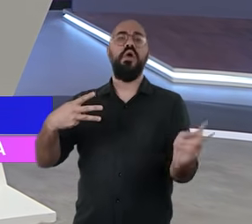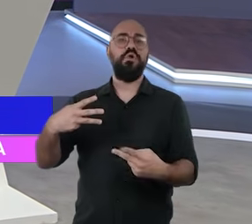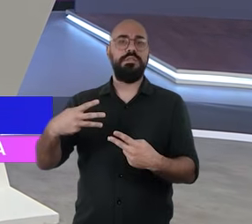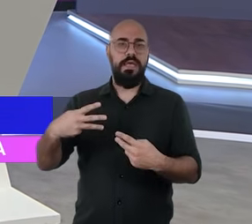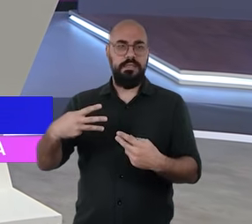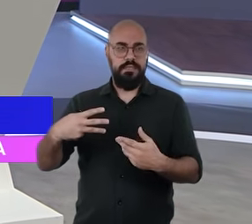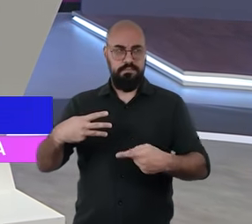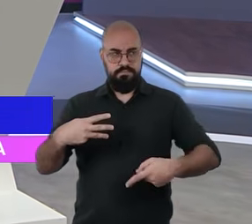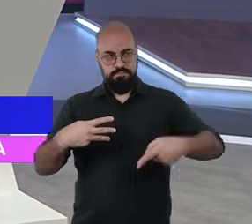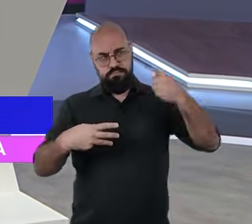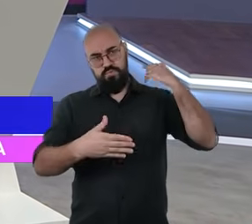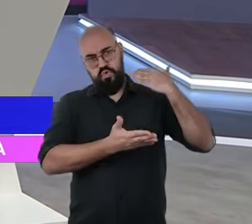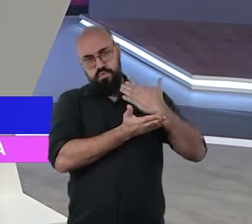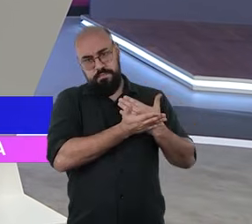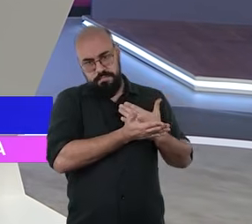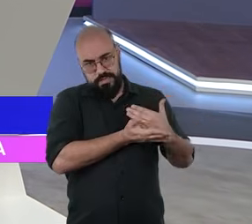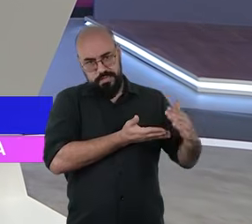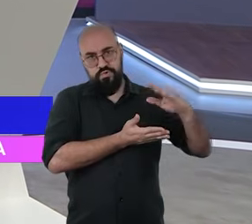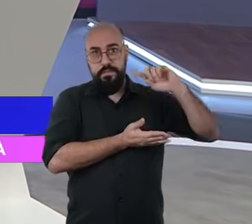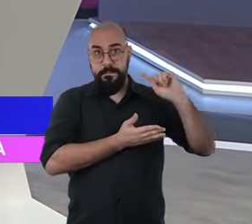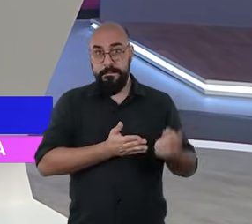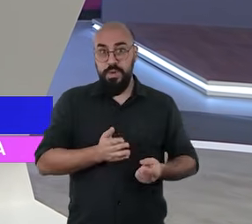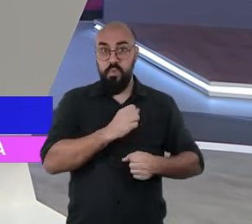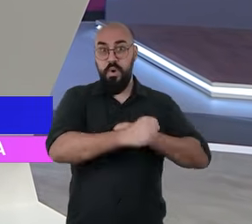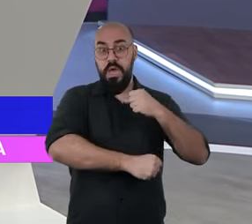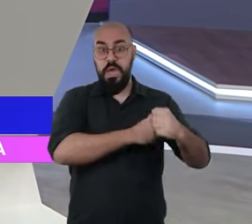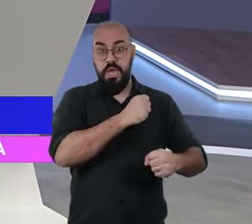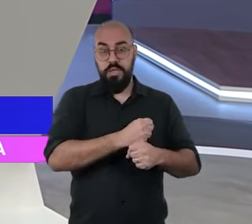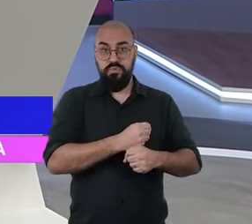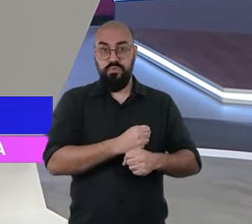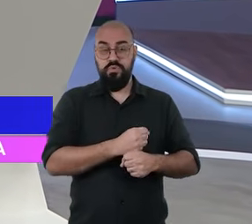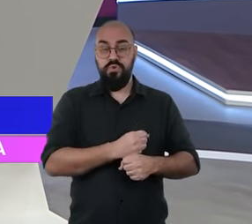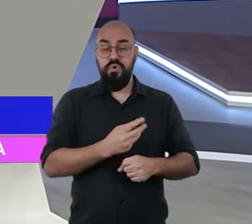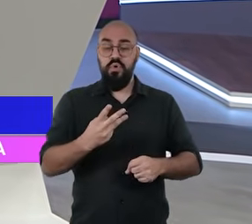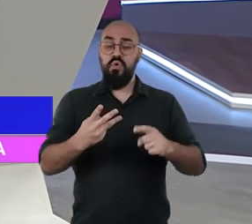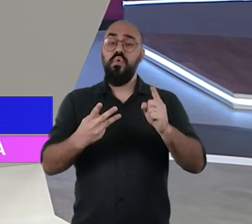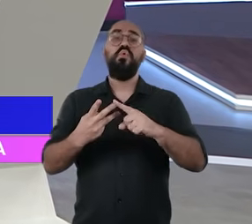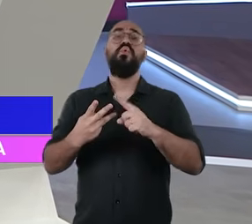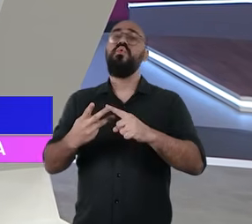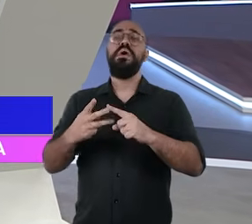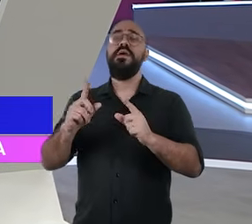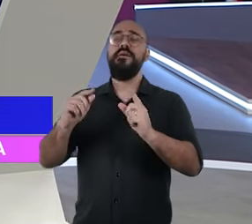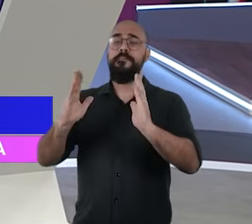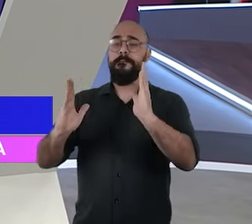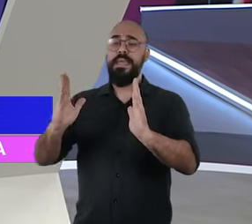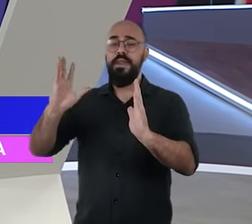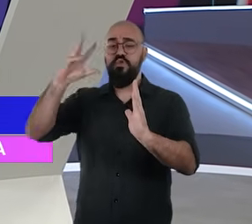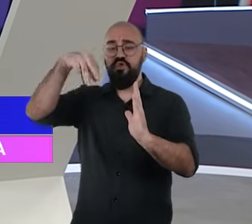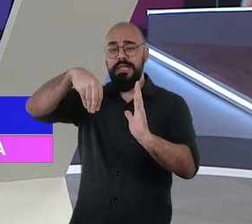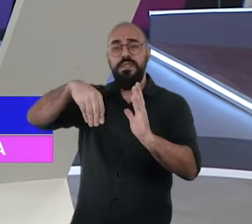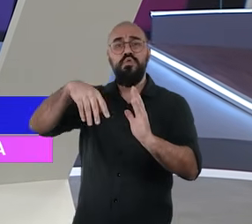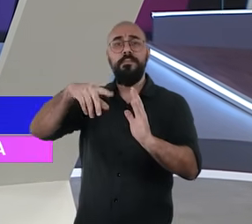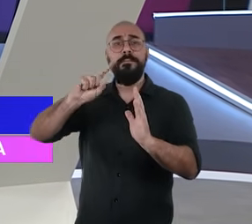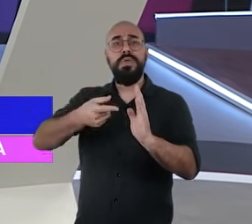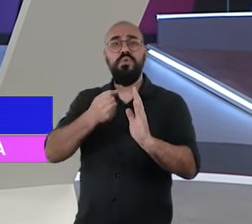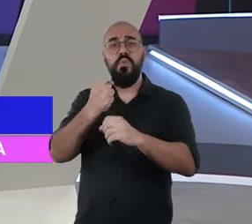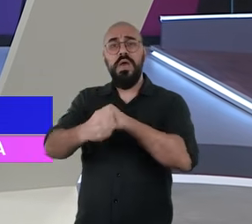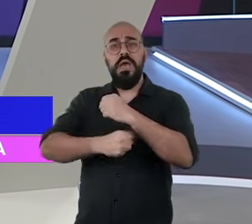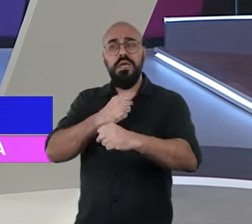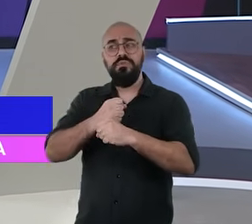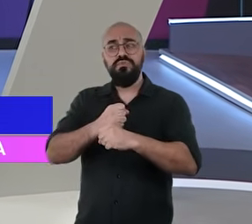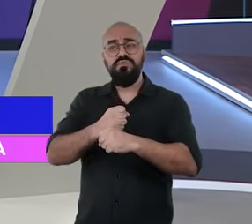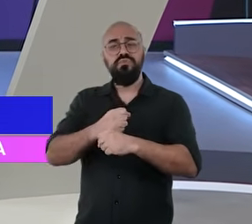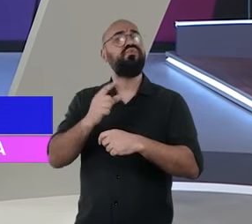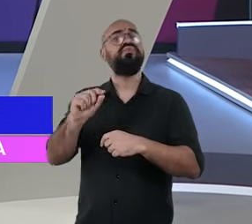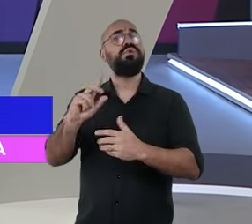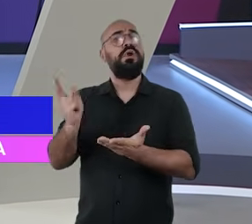milênio? O que acontece durante o milênio? E o que é que vai acontecer no fim do milênio? No programa de hoje, nós